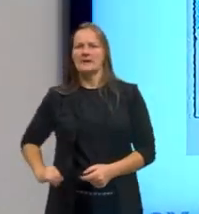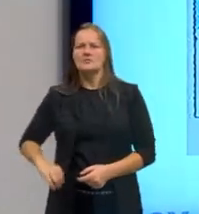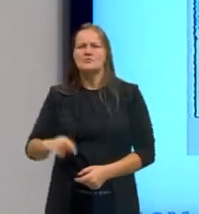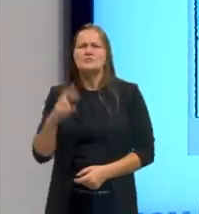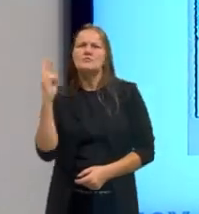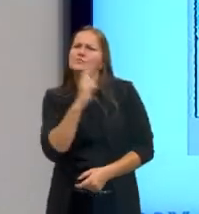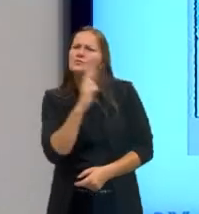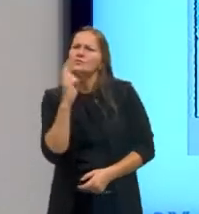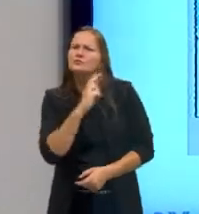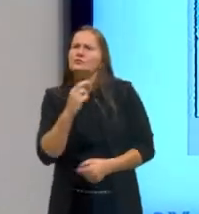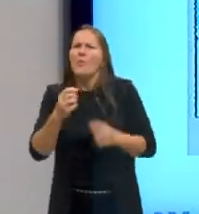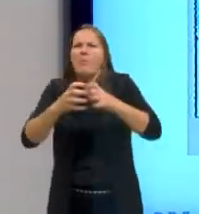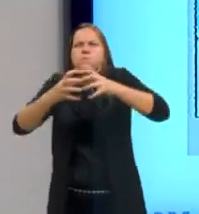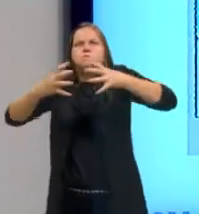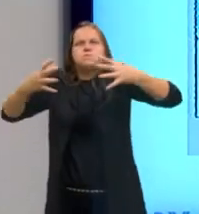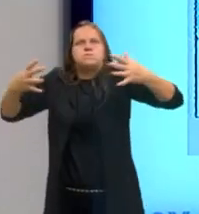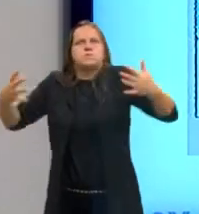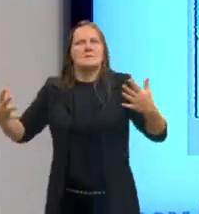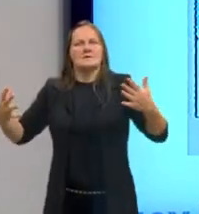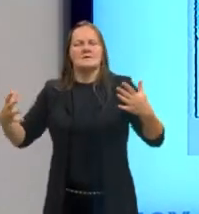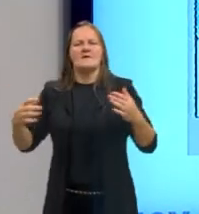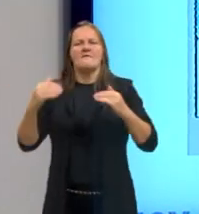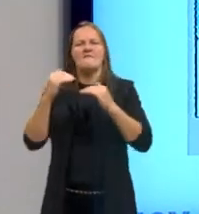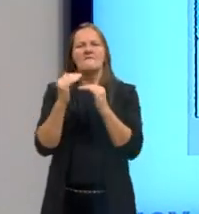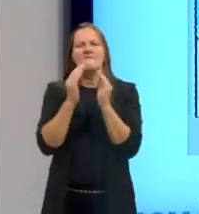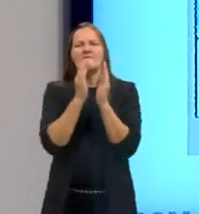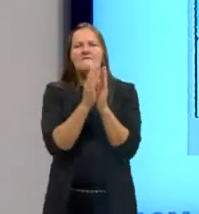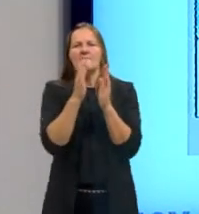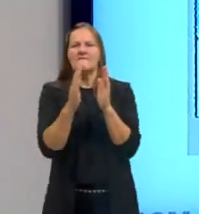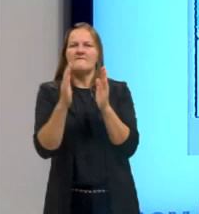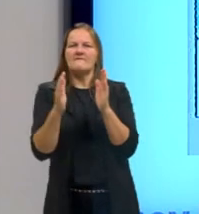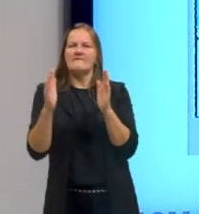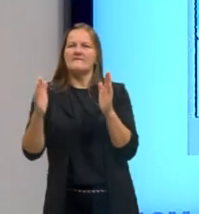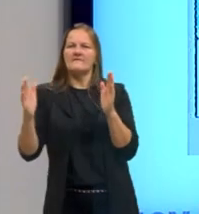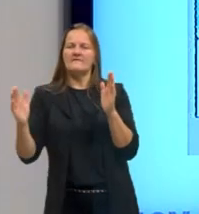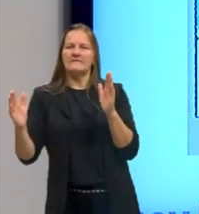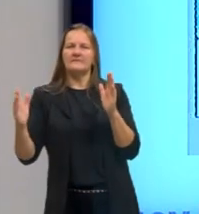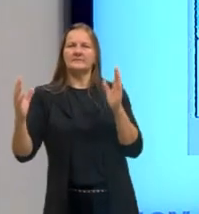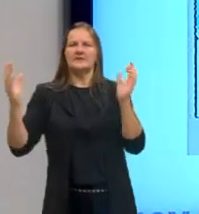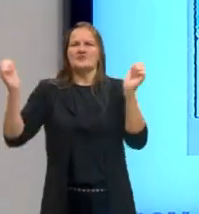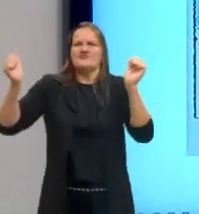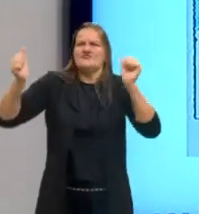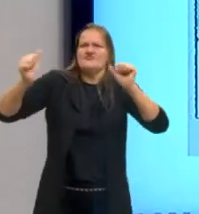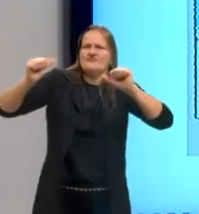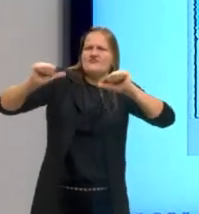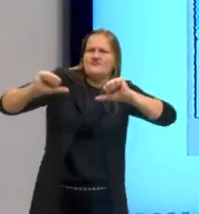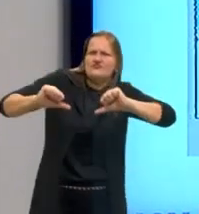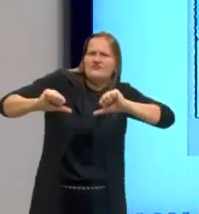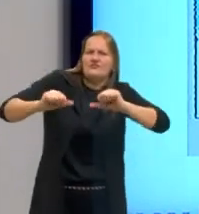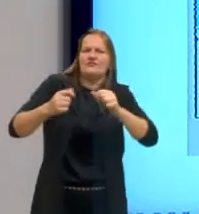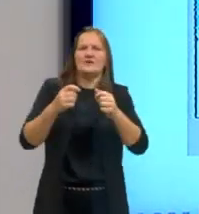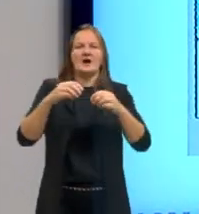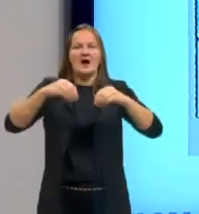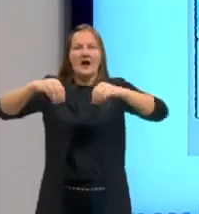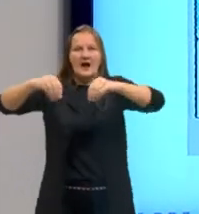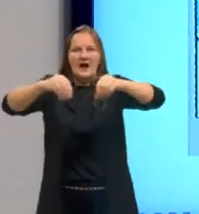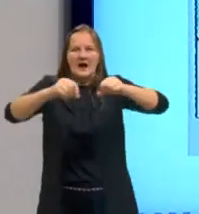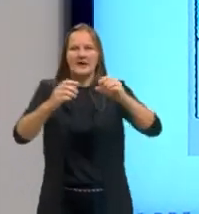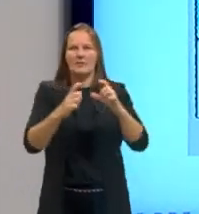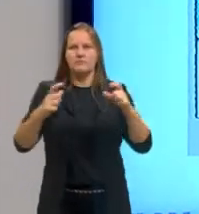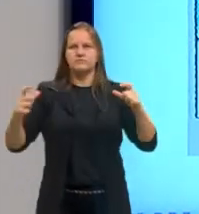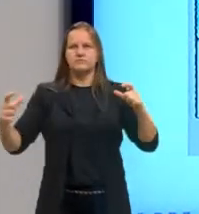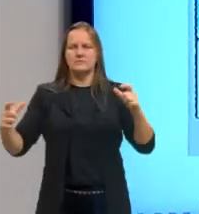tamanho do império Russo certo ele teve fase sair do império Russo então a gente vê que justamente aquelas áreas que estão